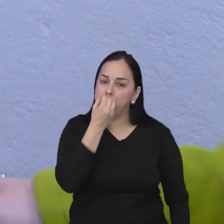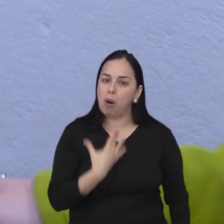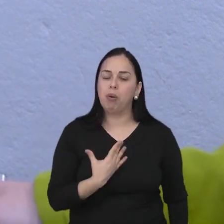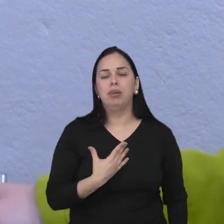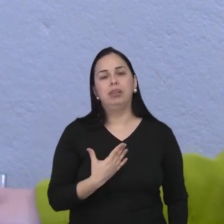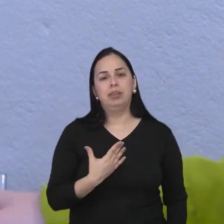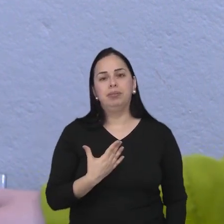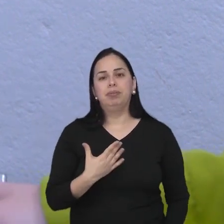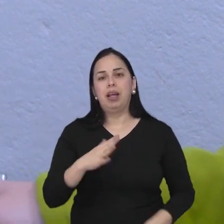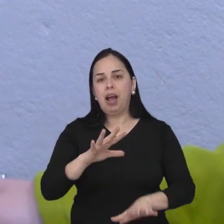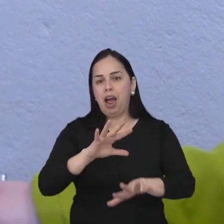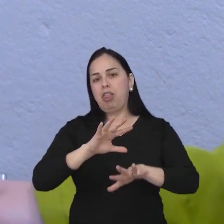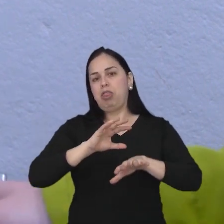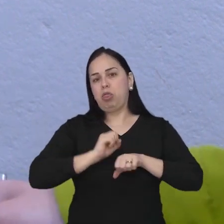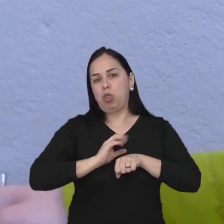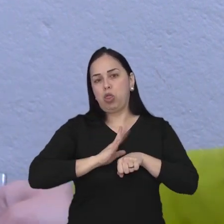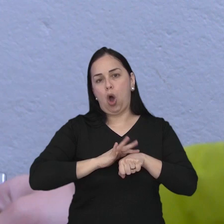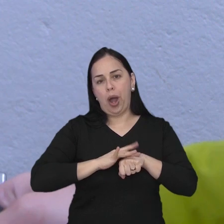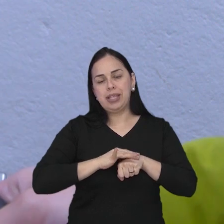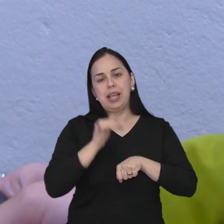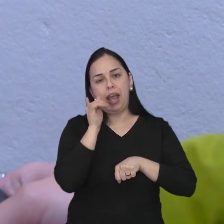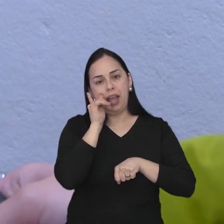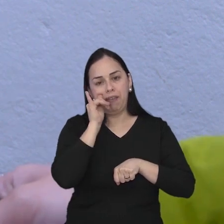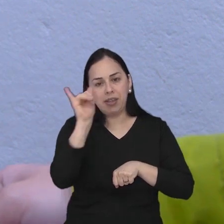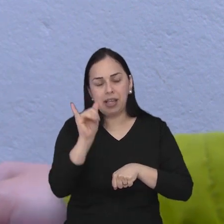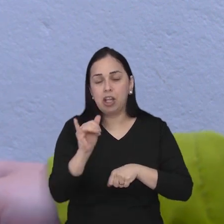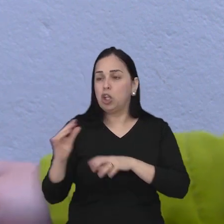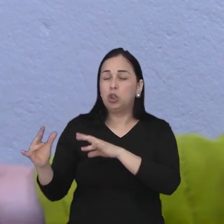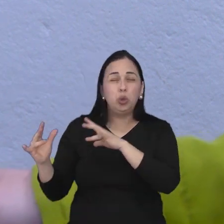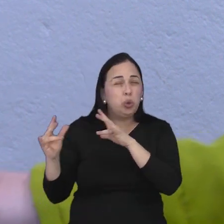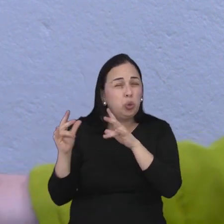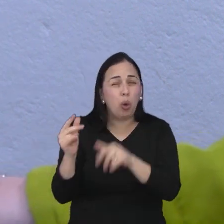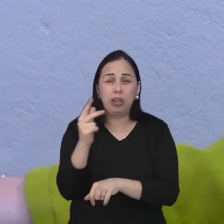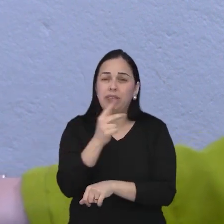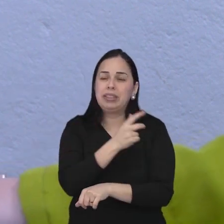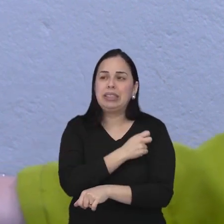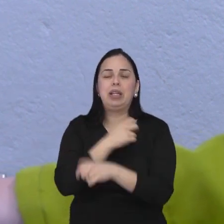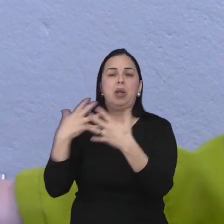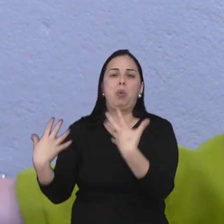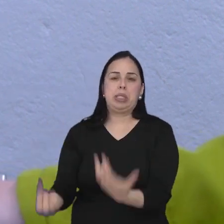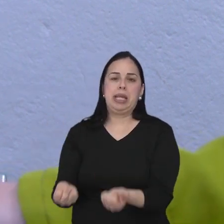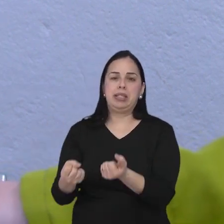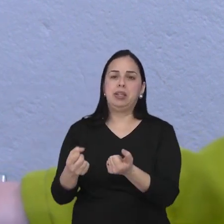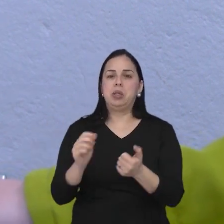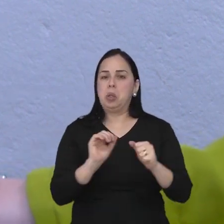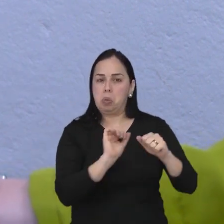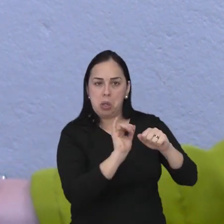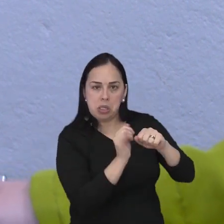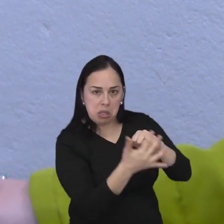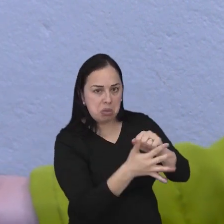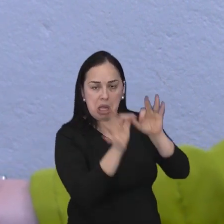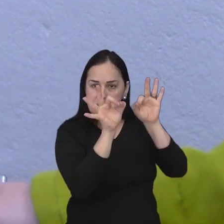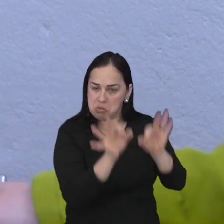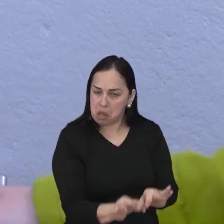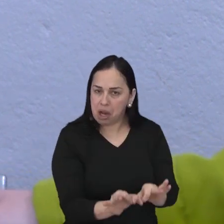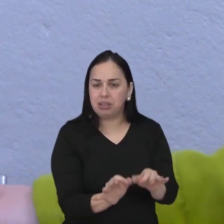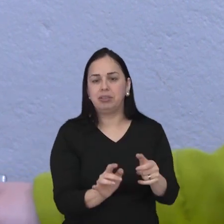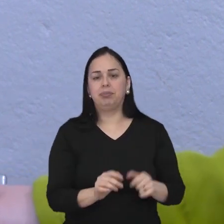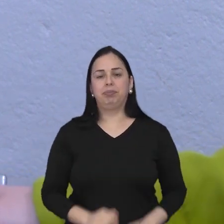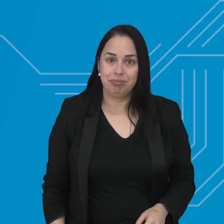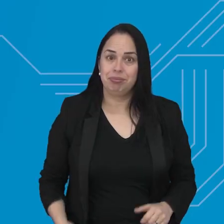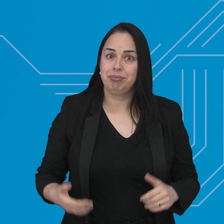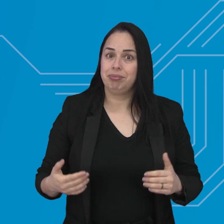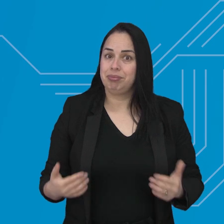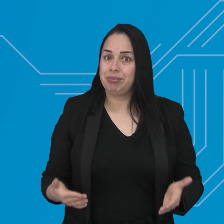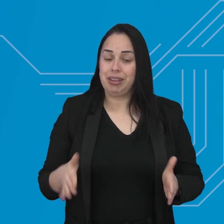bom se prevenir, né? Todas as vacinas que é liberada, da gripe, eu sempre tomo todas. Covid, minha tá em dia,